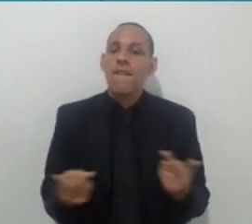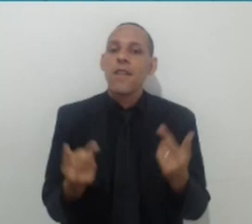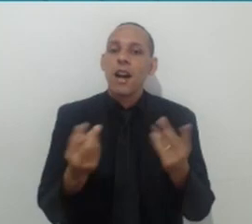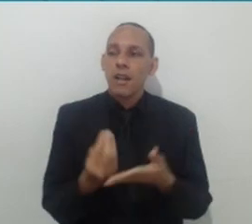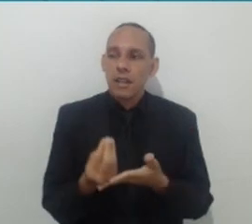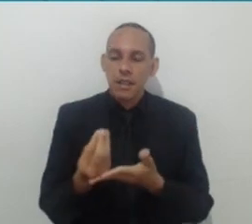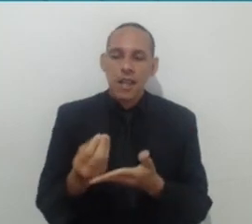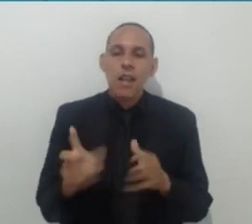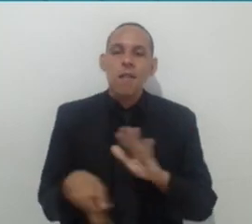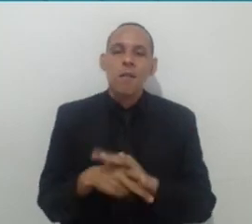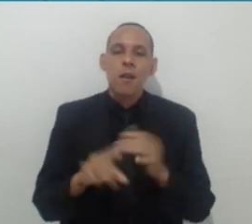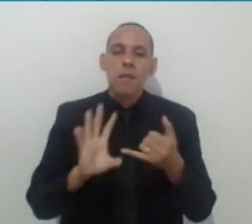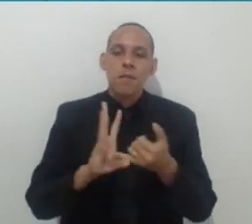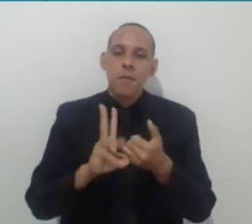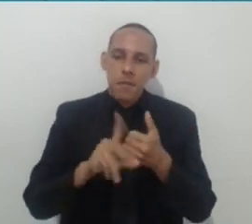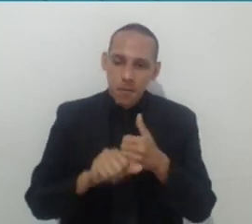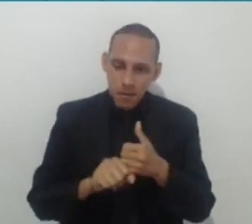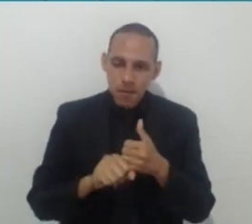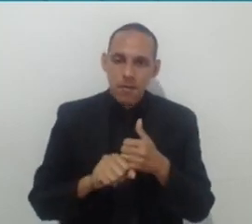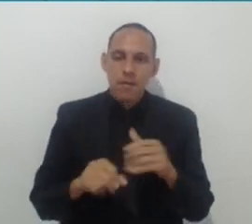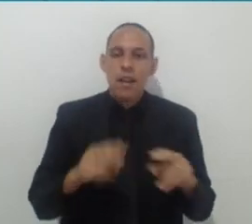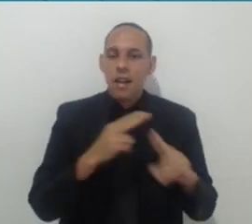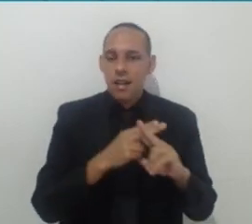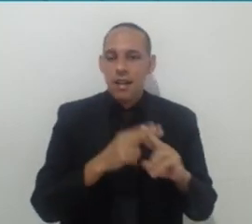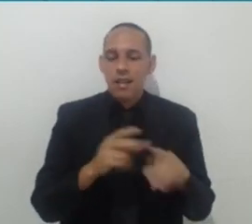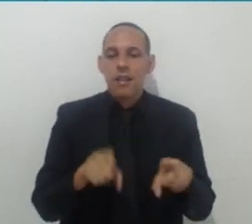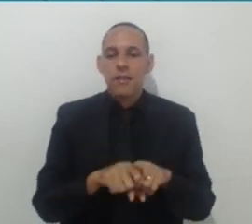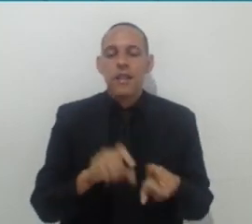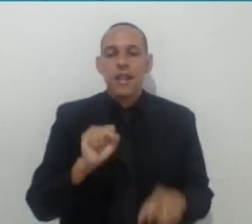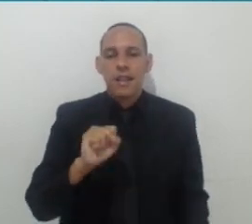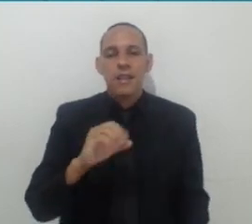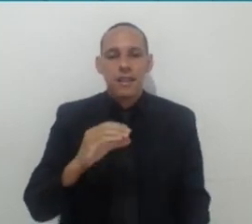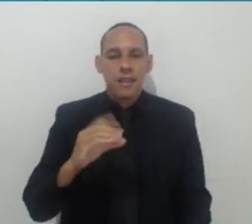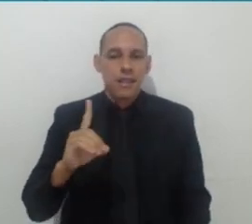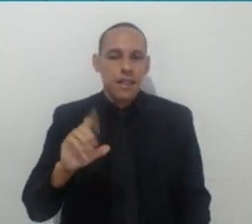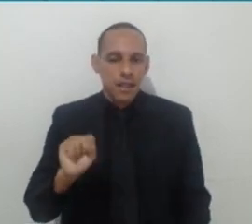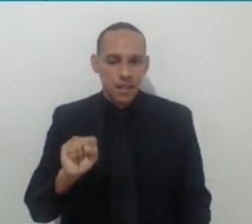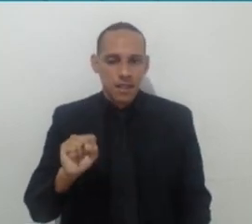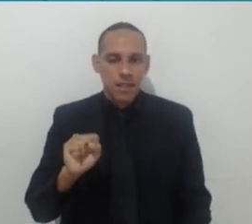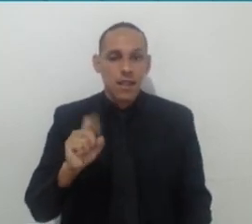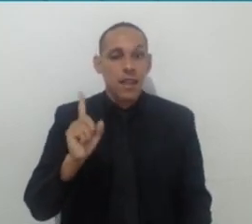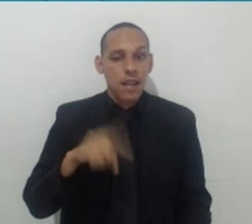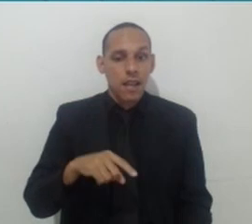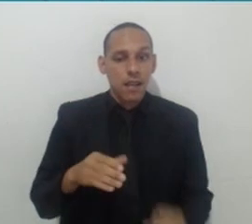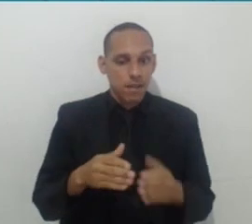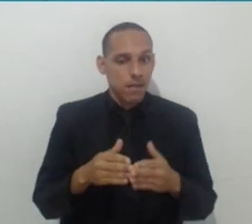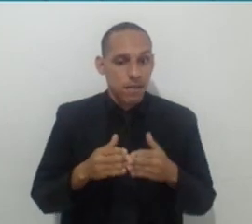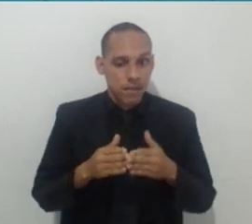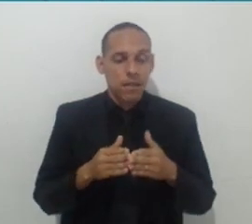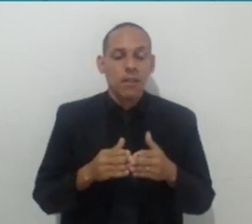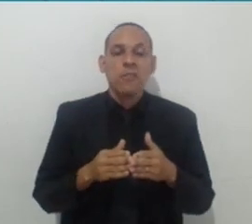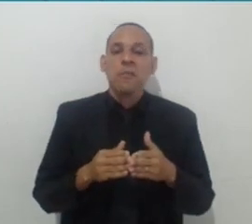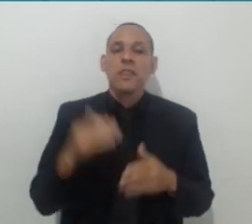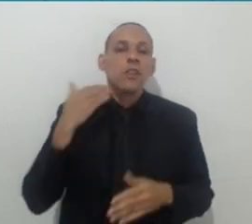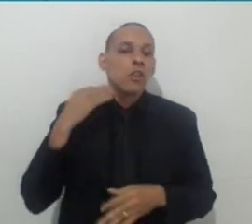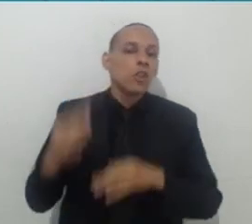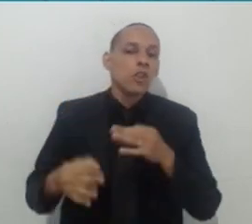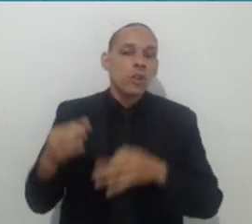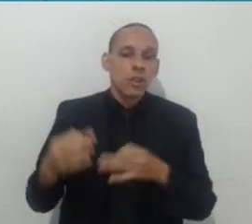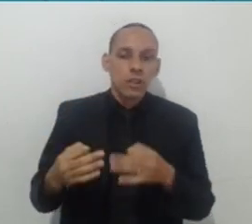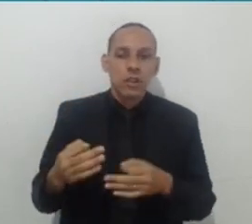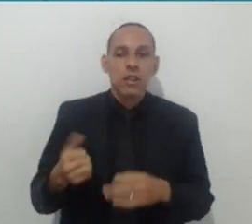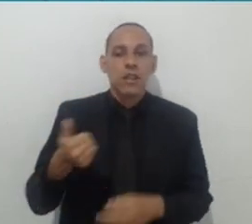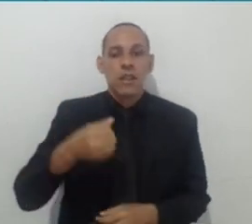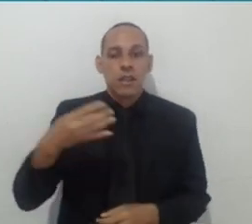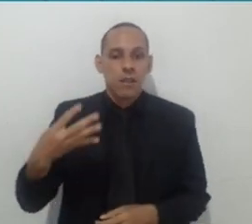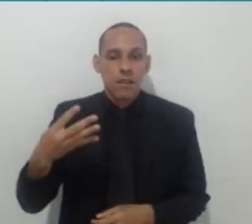Econômica e do FCVS, tá? Por decisão ilegal e abusiva da Tavenia, proferida pela juíza de direito da 14ª